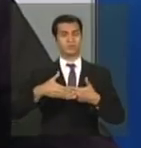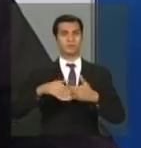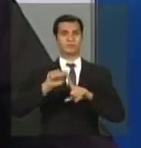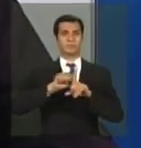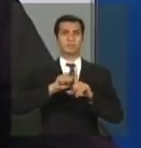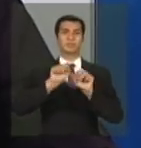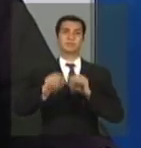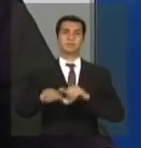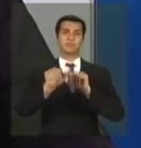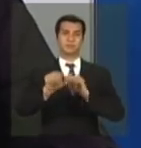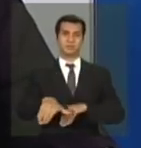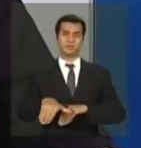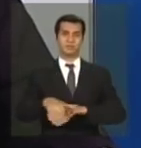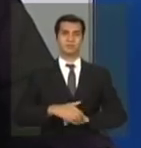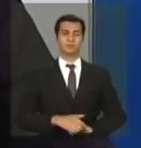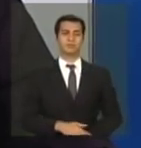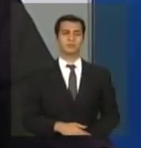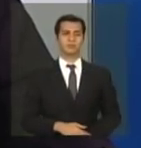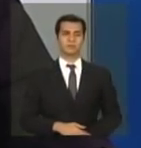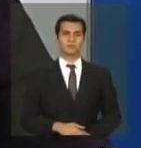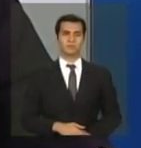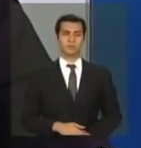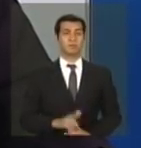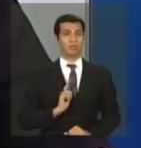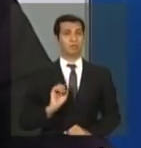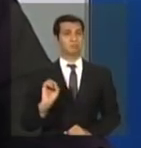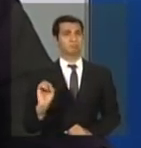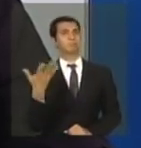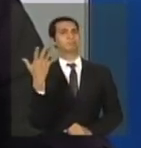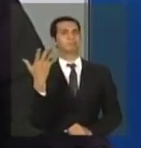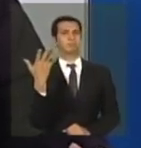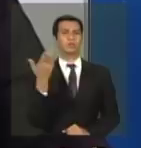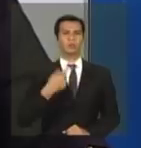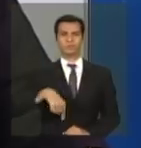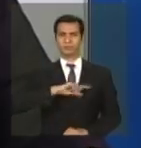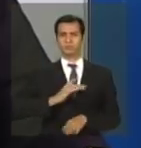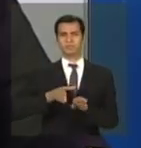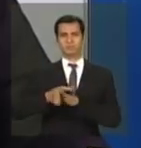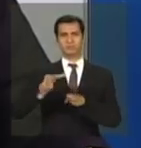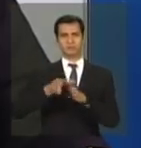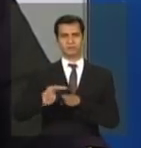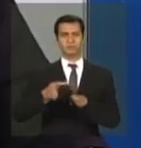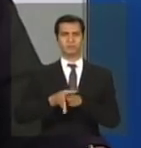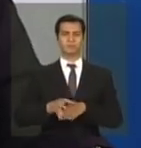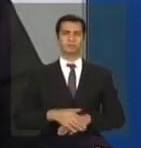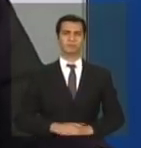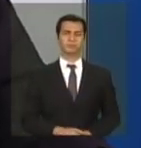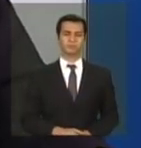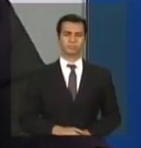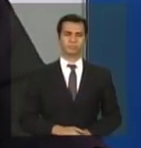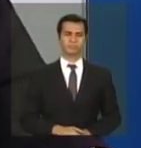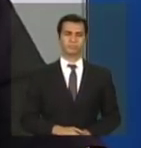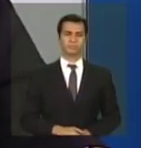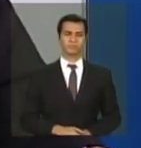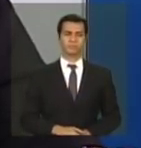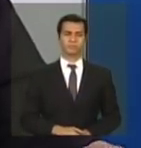setembro, tem aparecido e a gente tem orientado do seguinte modo. O que é que